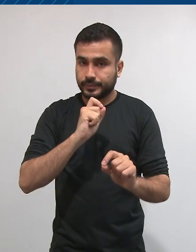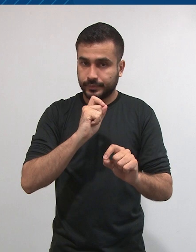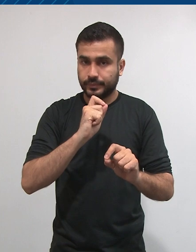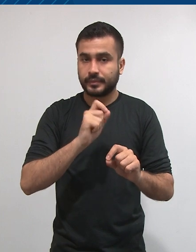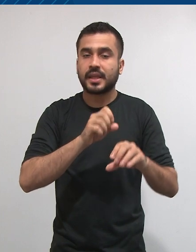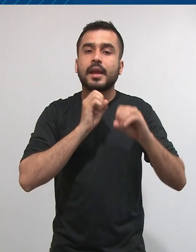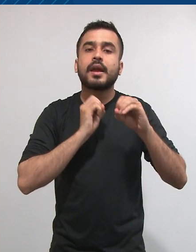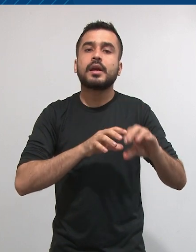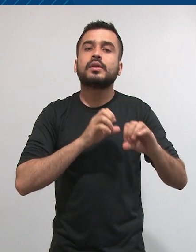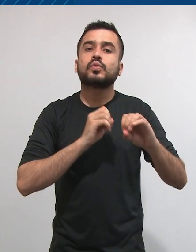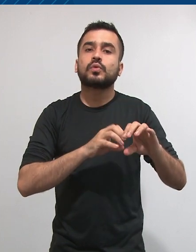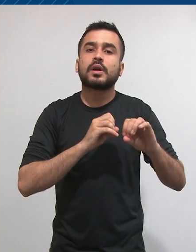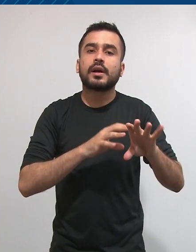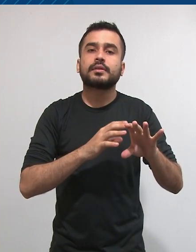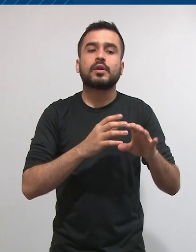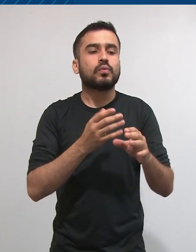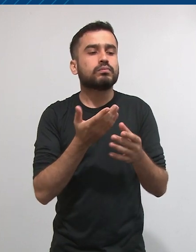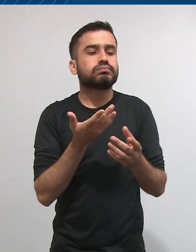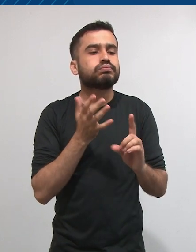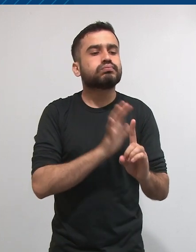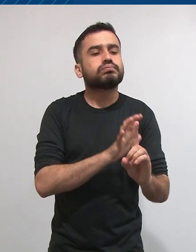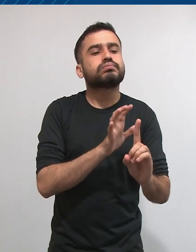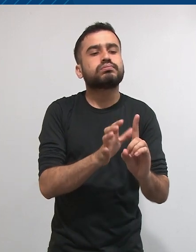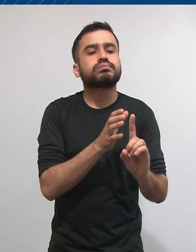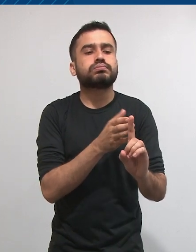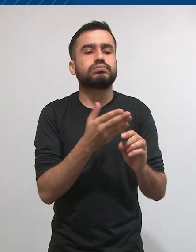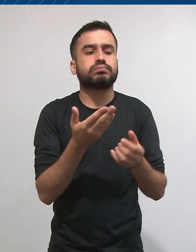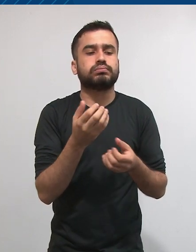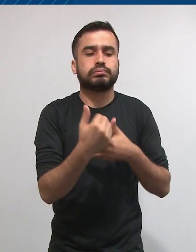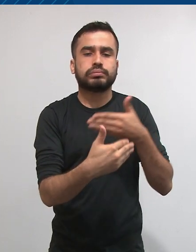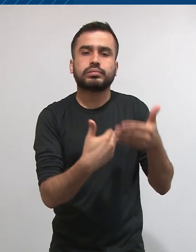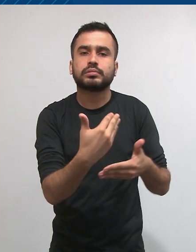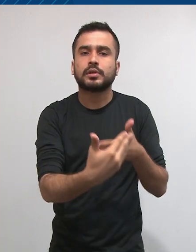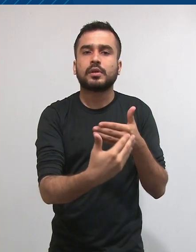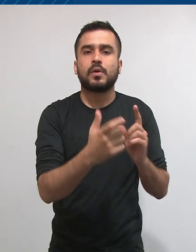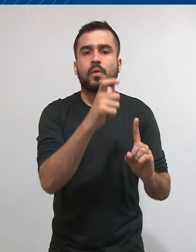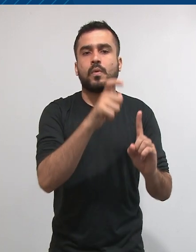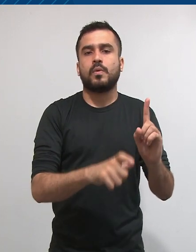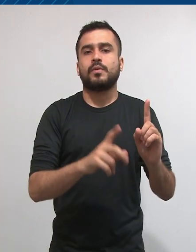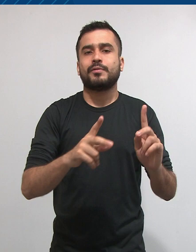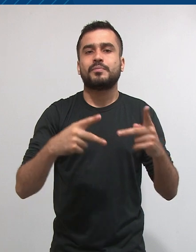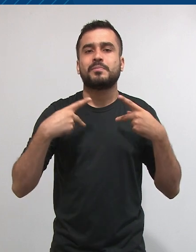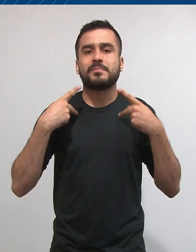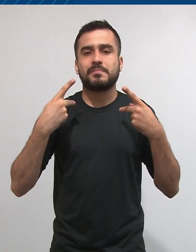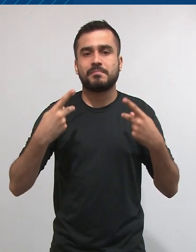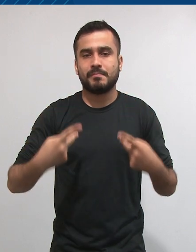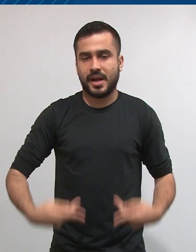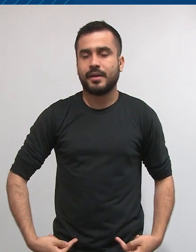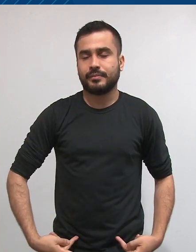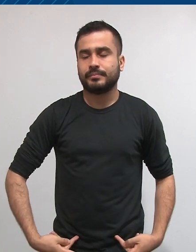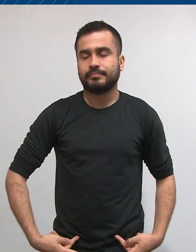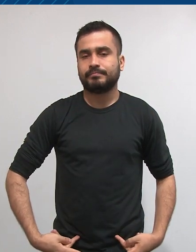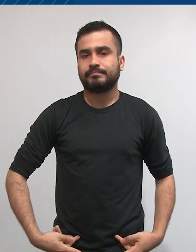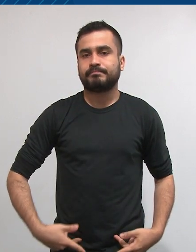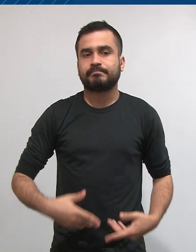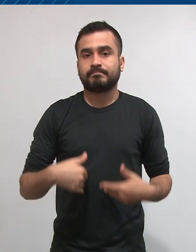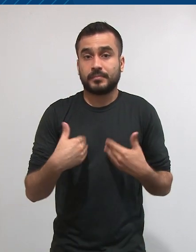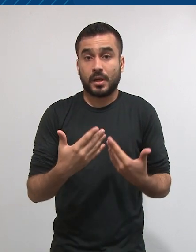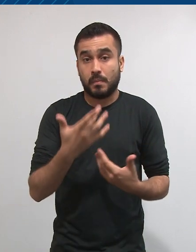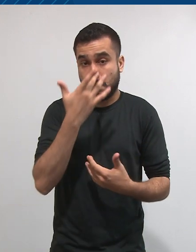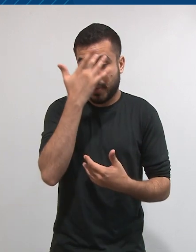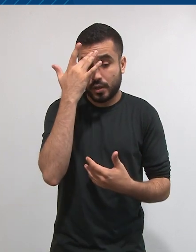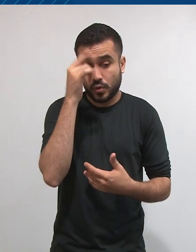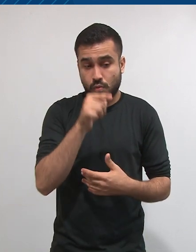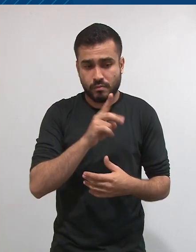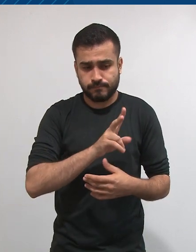uma educação que condicionava o ser humano. O Estado vai condicionar a